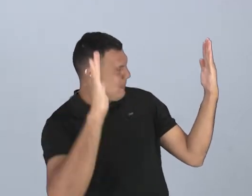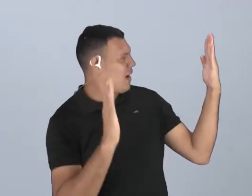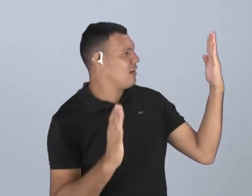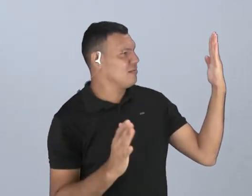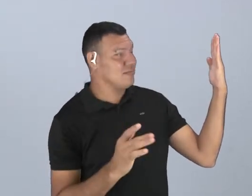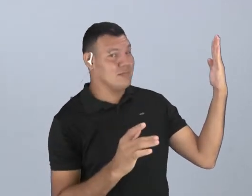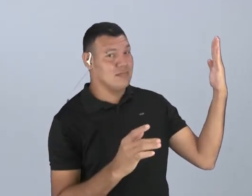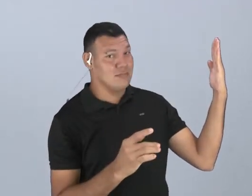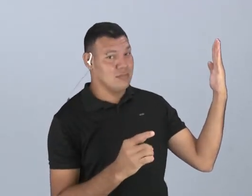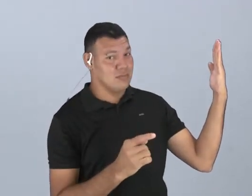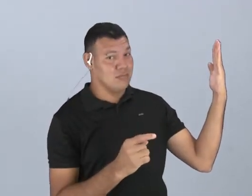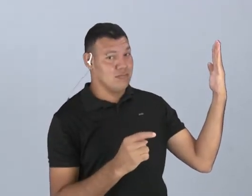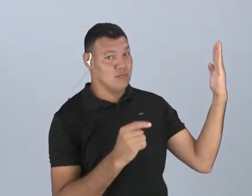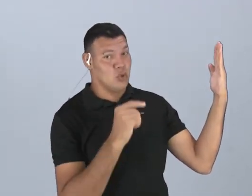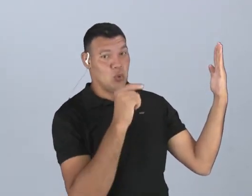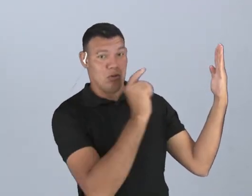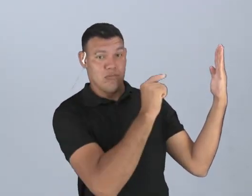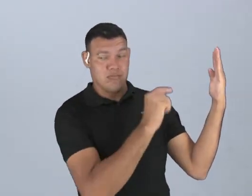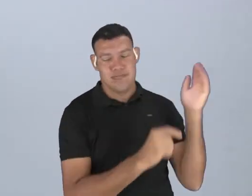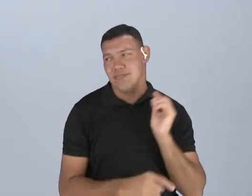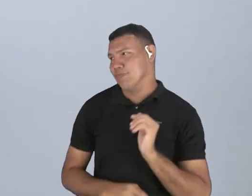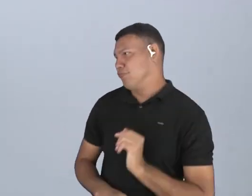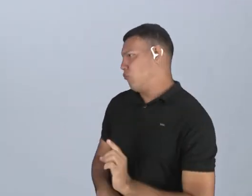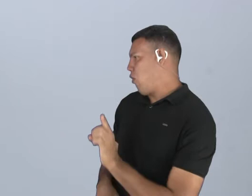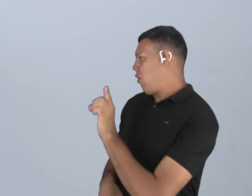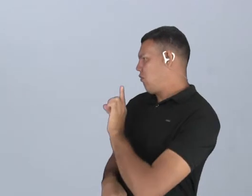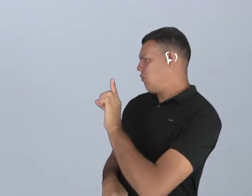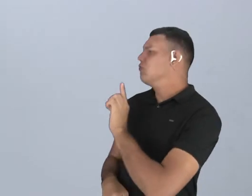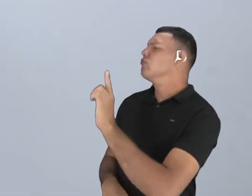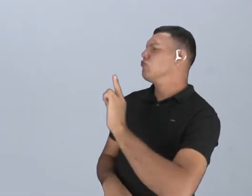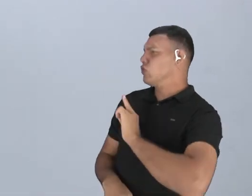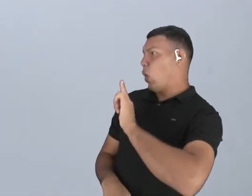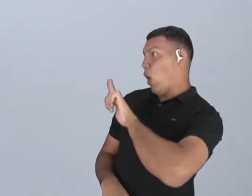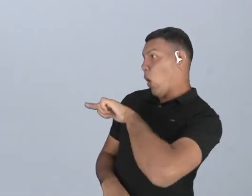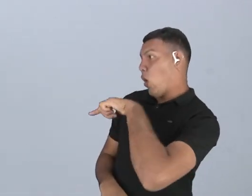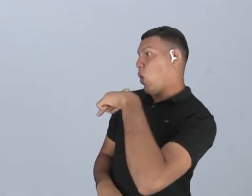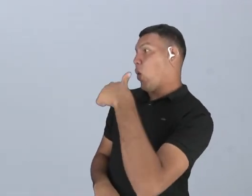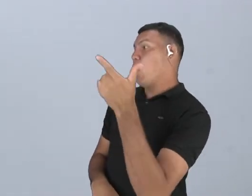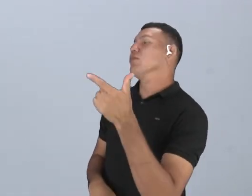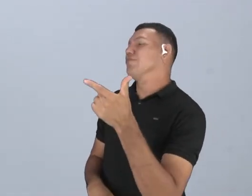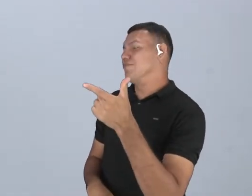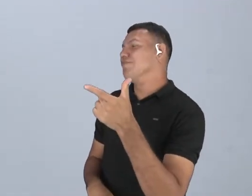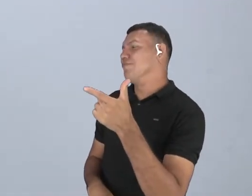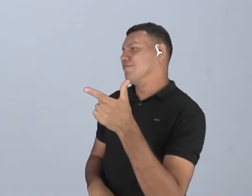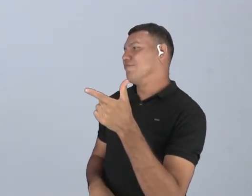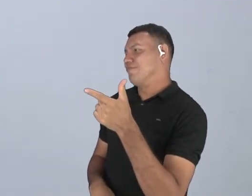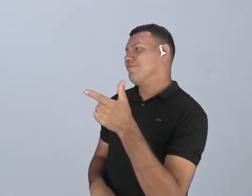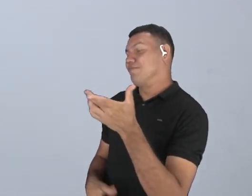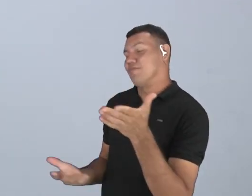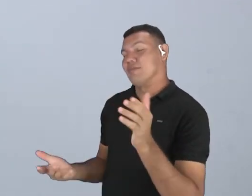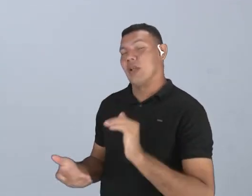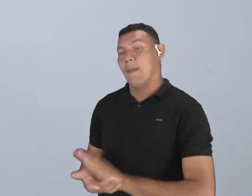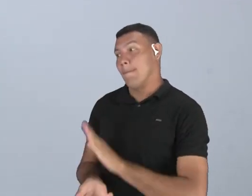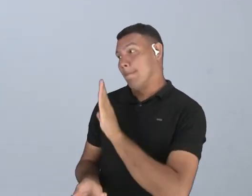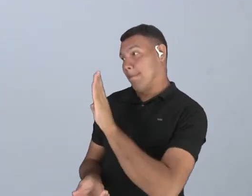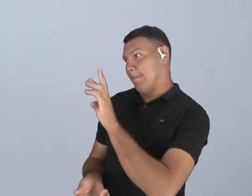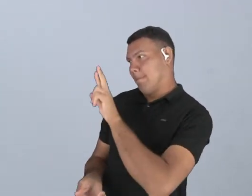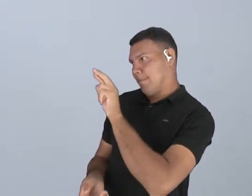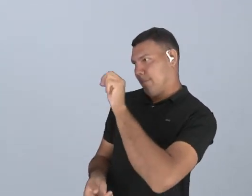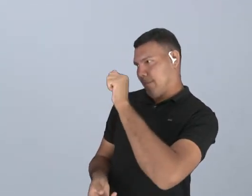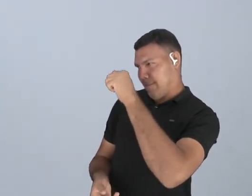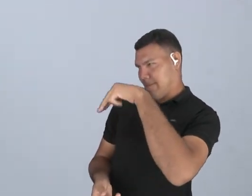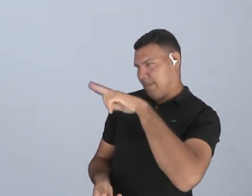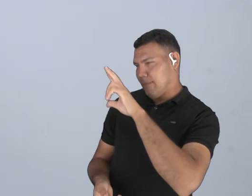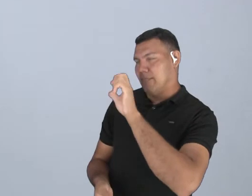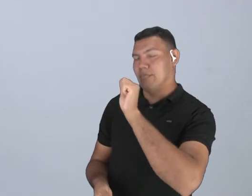espelho responde que não, que havia outra mais bela que ela, que era Branca de Neve. Vocês também estão lembrados dessa história,